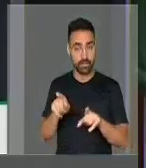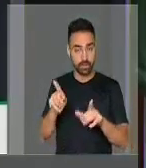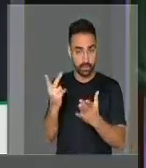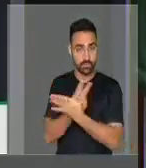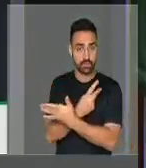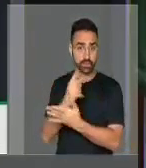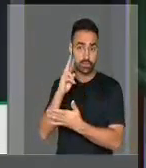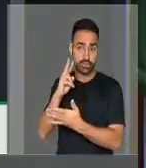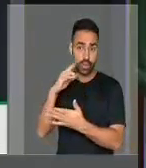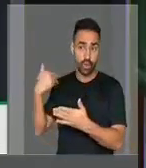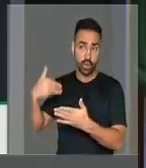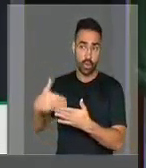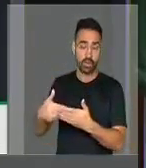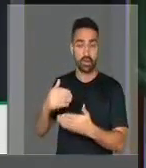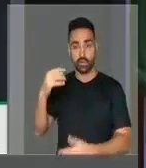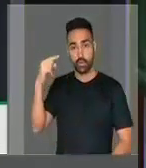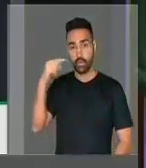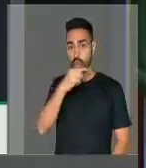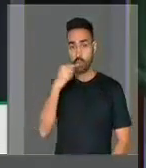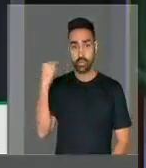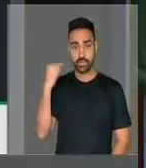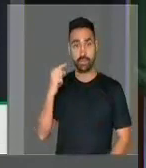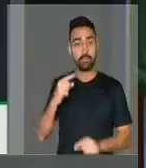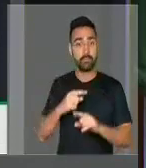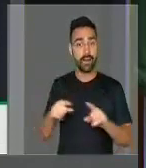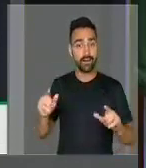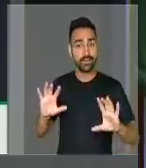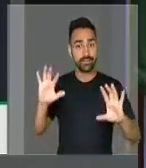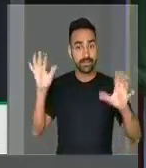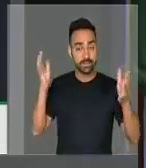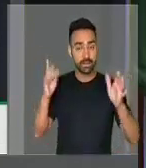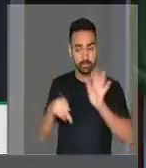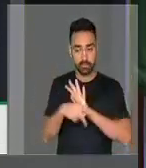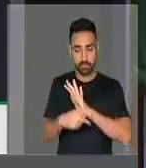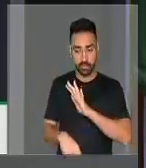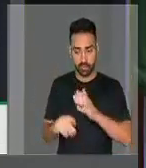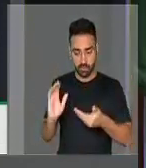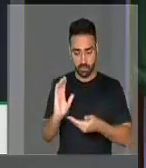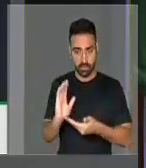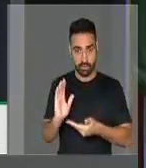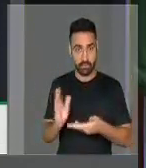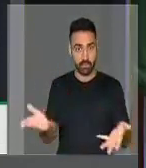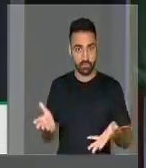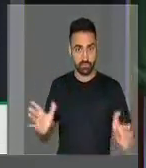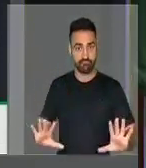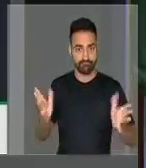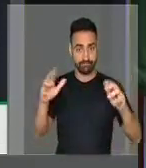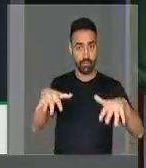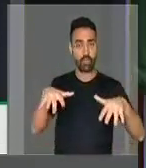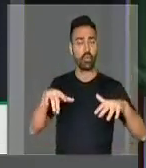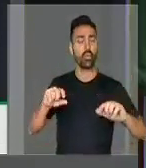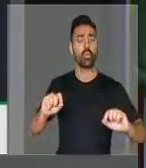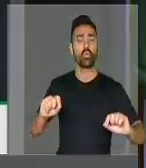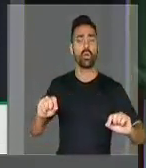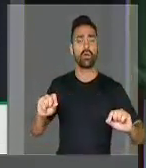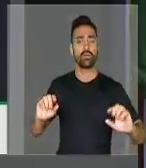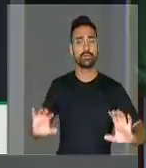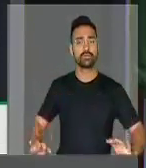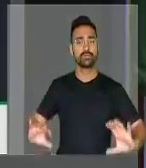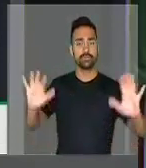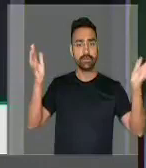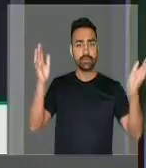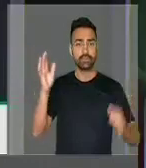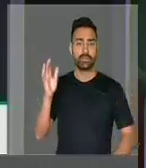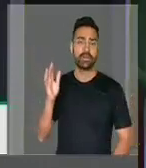Russa. Mas a celebração que essa Câmara dos Deputados faz aqui hoje é a celebração,